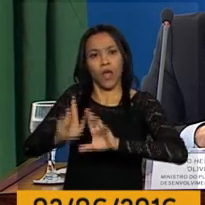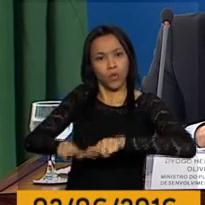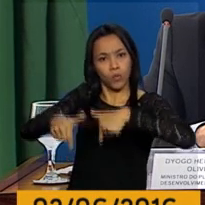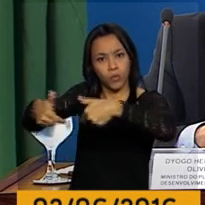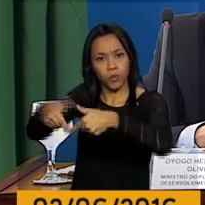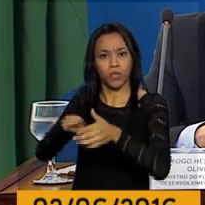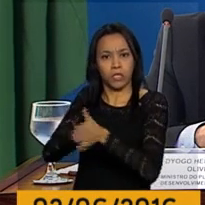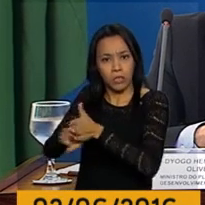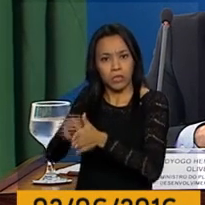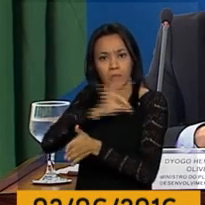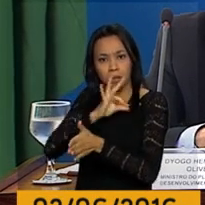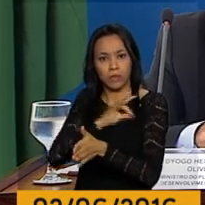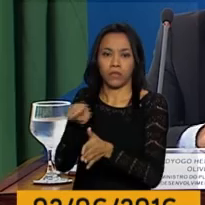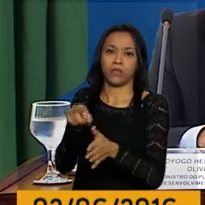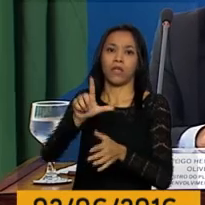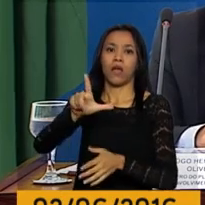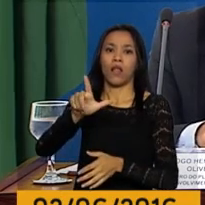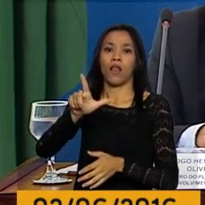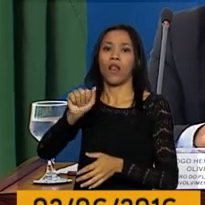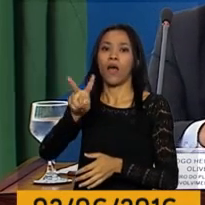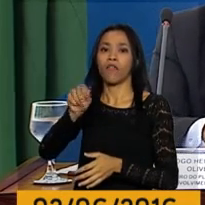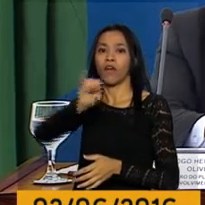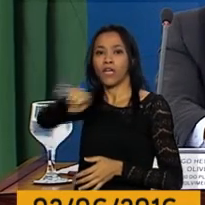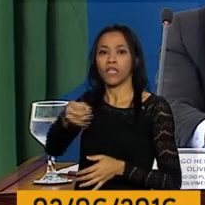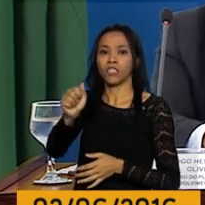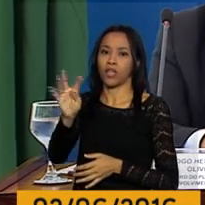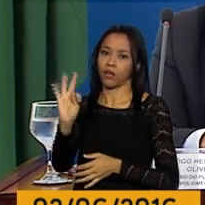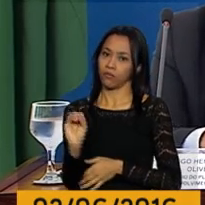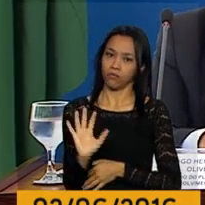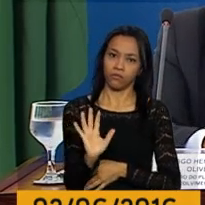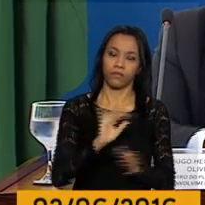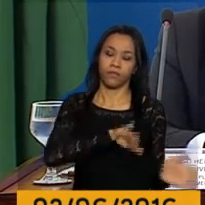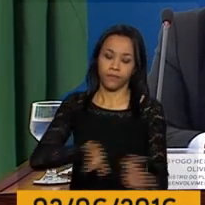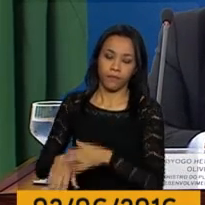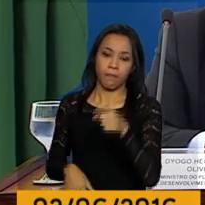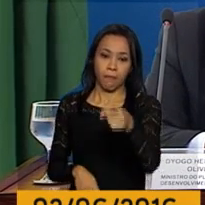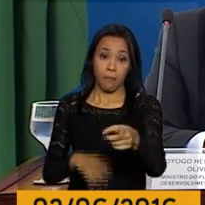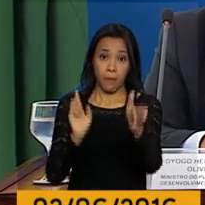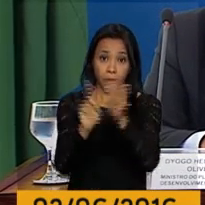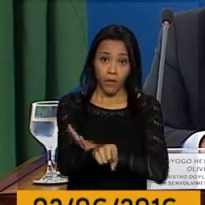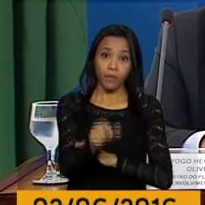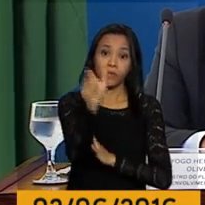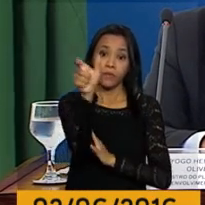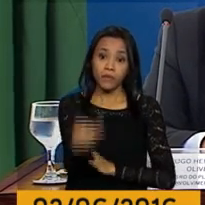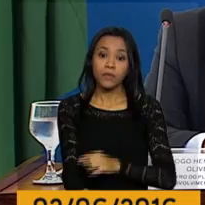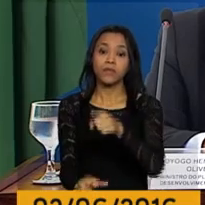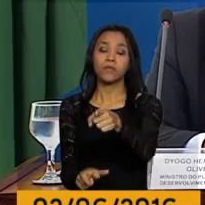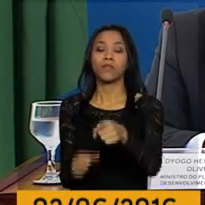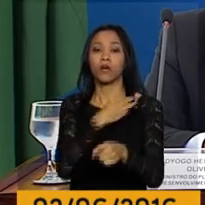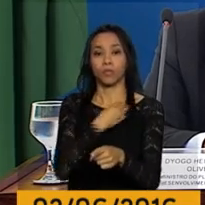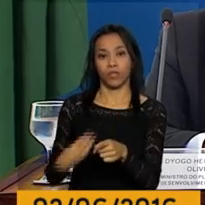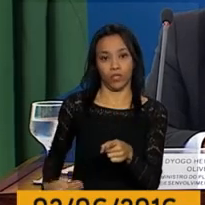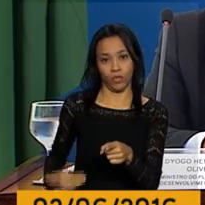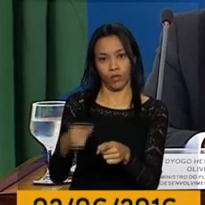ordem. Próxima pergunta, de Gustavo Uribe, da Folha de São Paulo. Eu gostaria de fazer uma pergunta para o ministro Torquato Jardim. No ano passado, ele